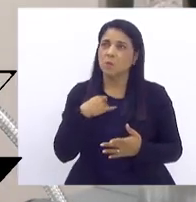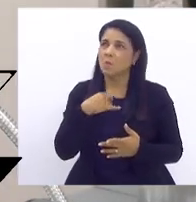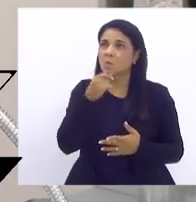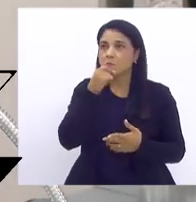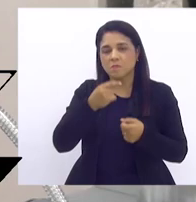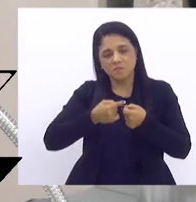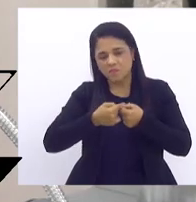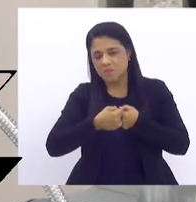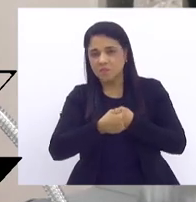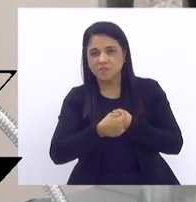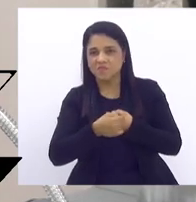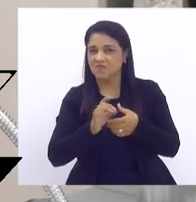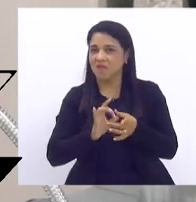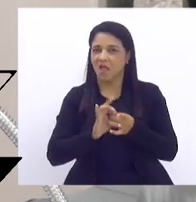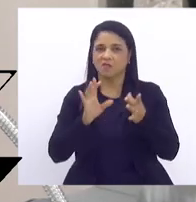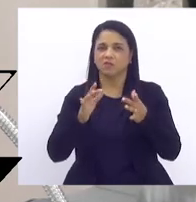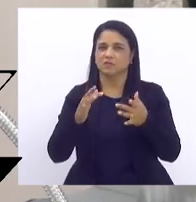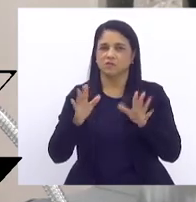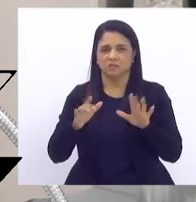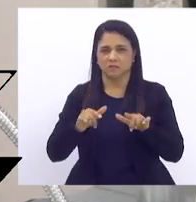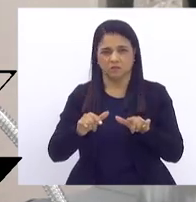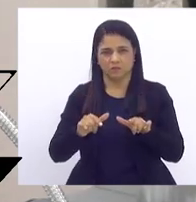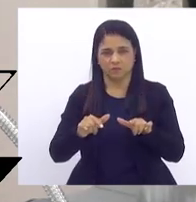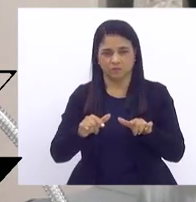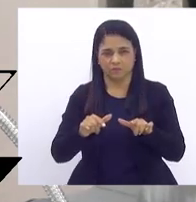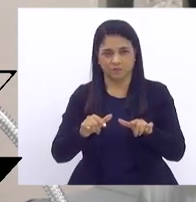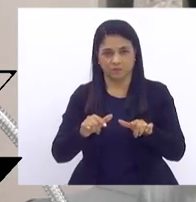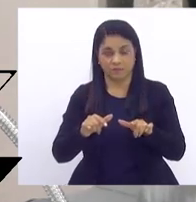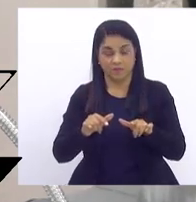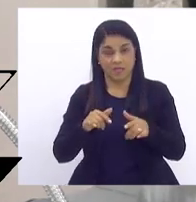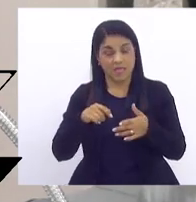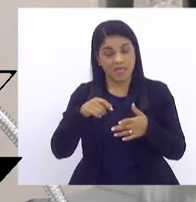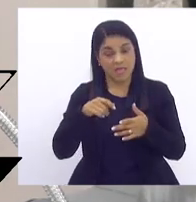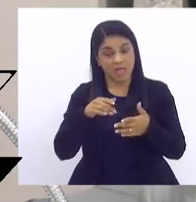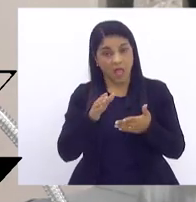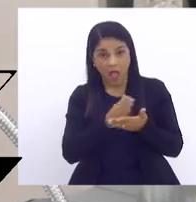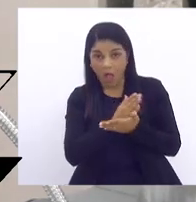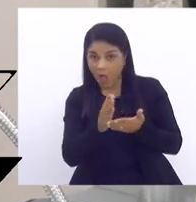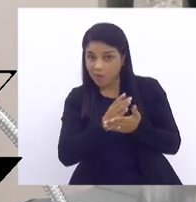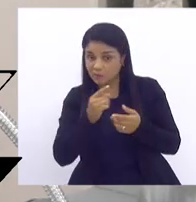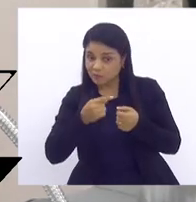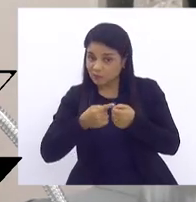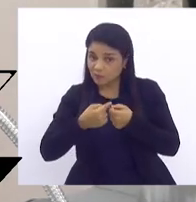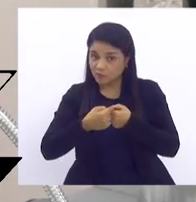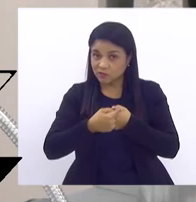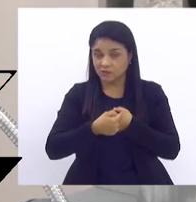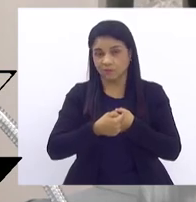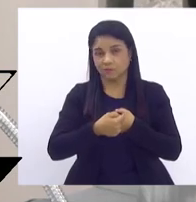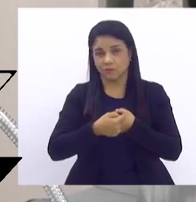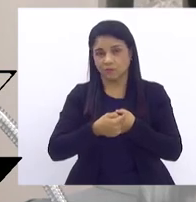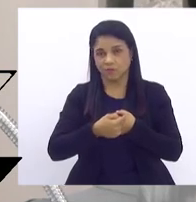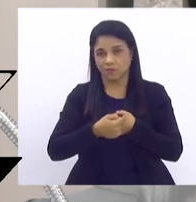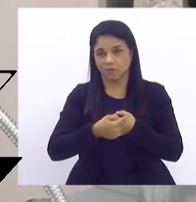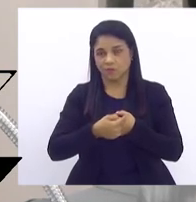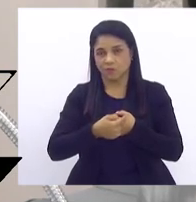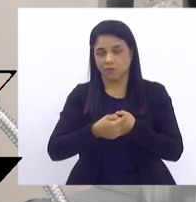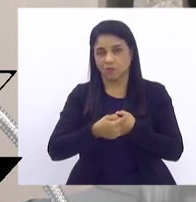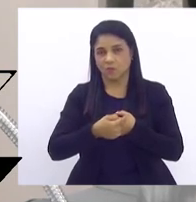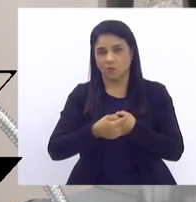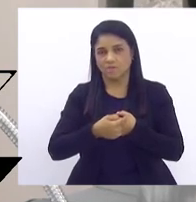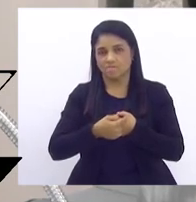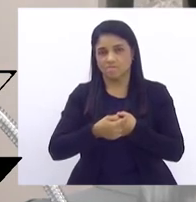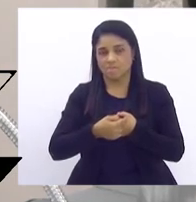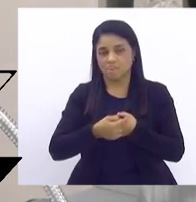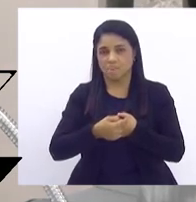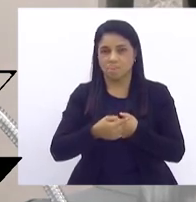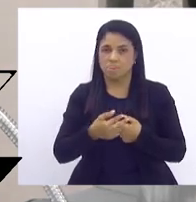município. Na verdade, é determinado município ficar fora de intervenções e